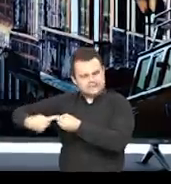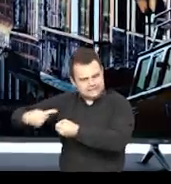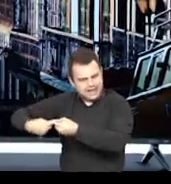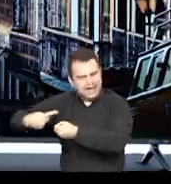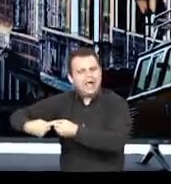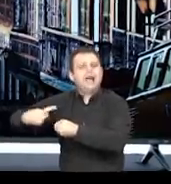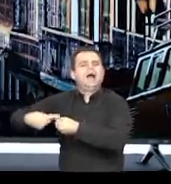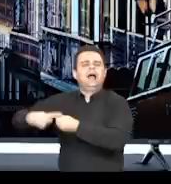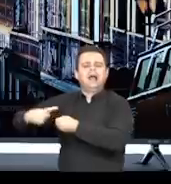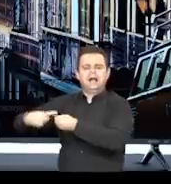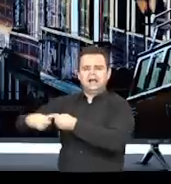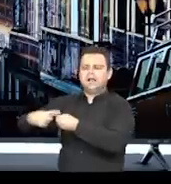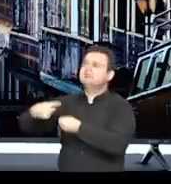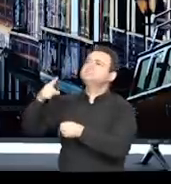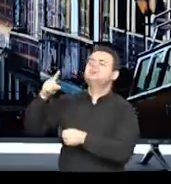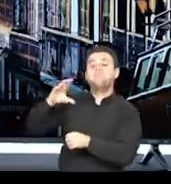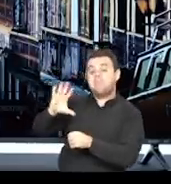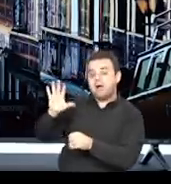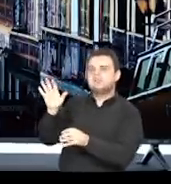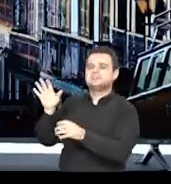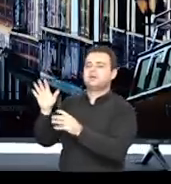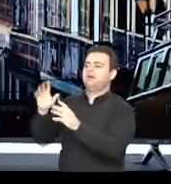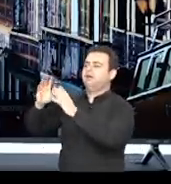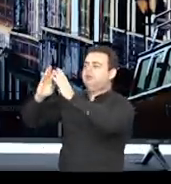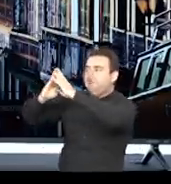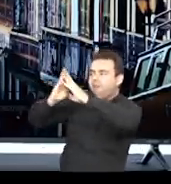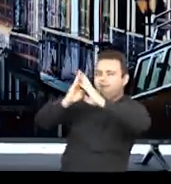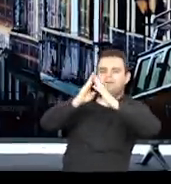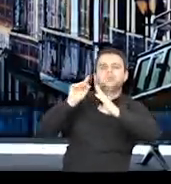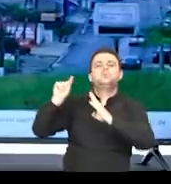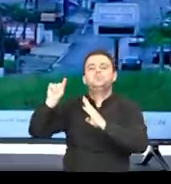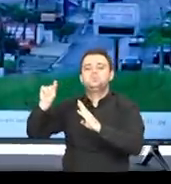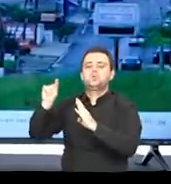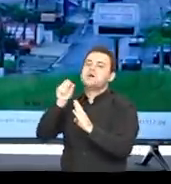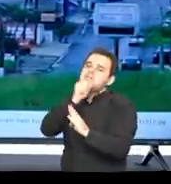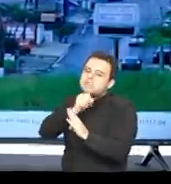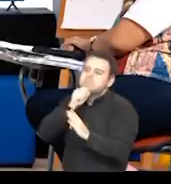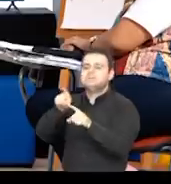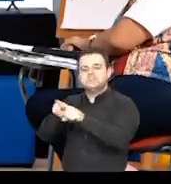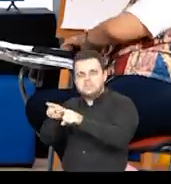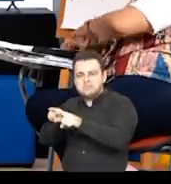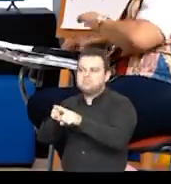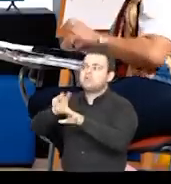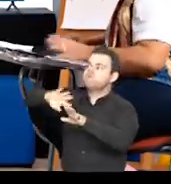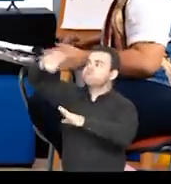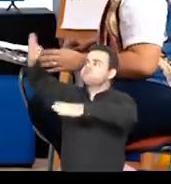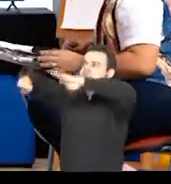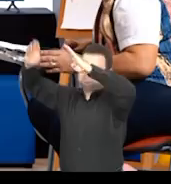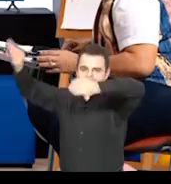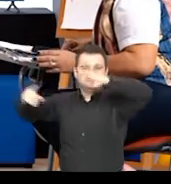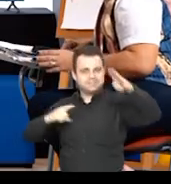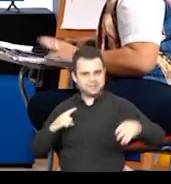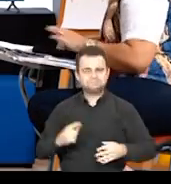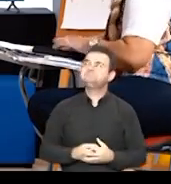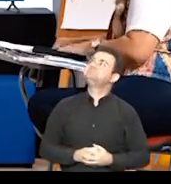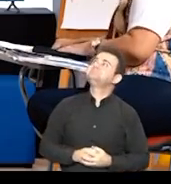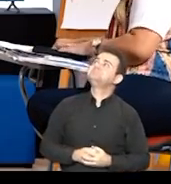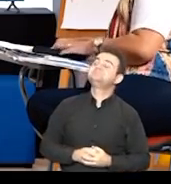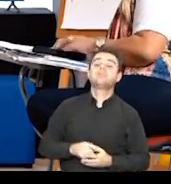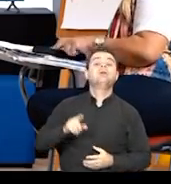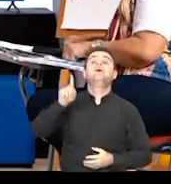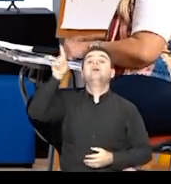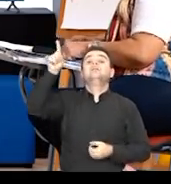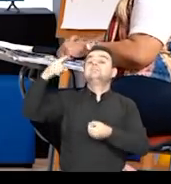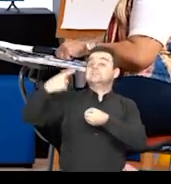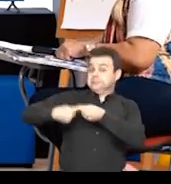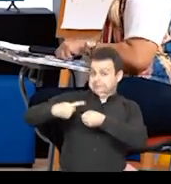Também podemos observar que está construída em uma região bastante montanhosa. Agora temos outra paisagem urbana no município